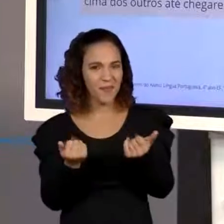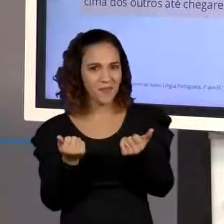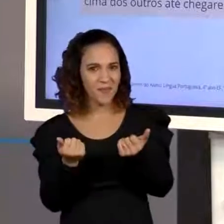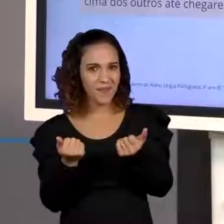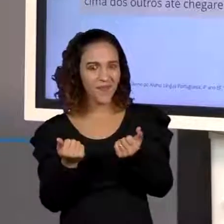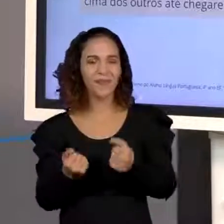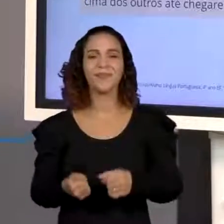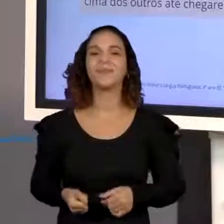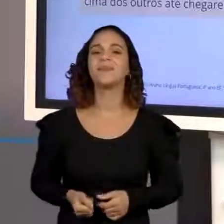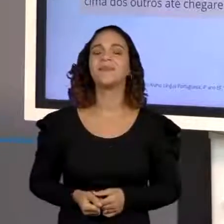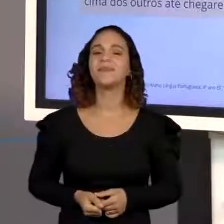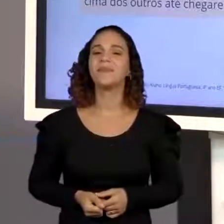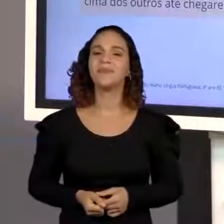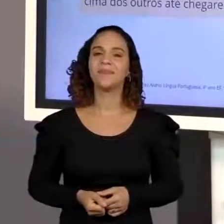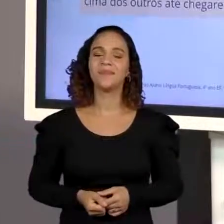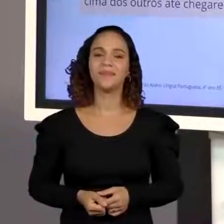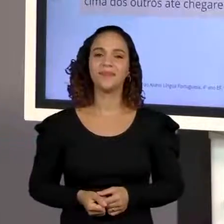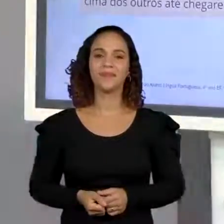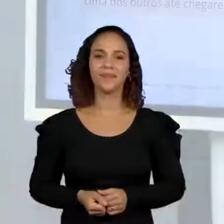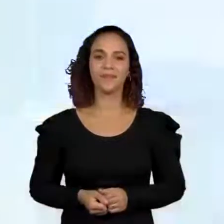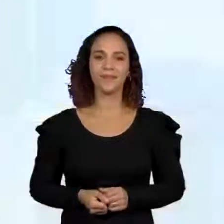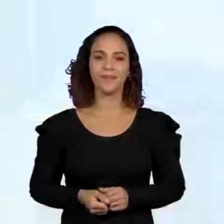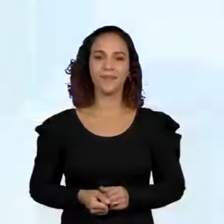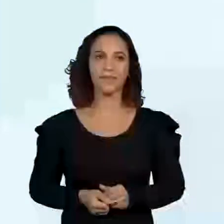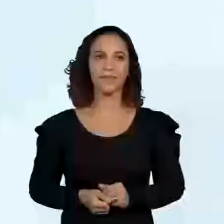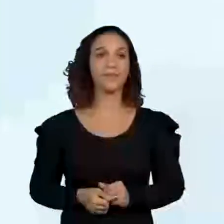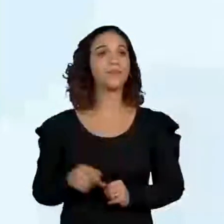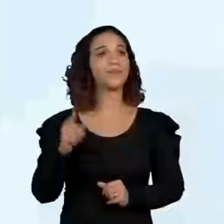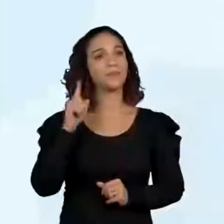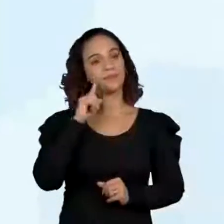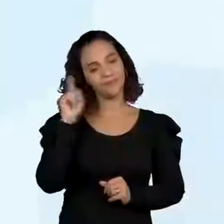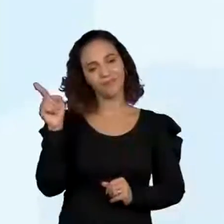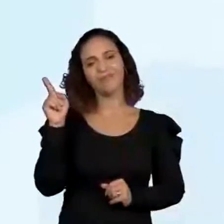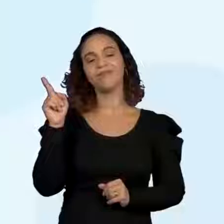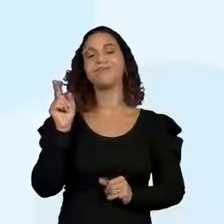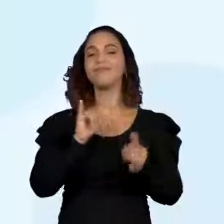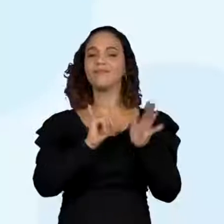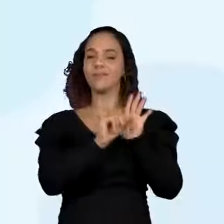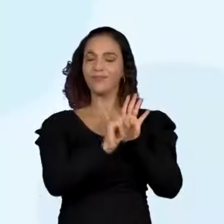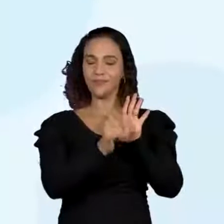conto? Vem cá, vamos com a gente. Olha só, conto popular de